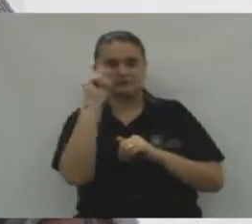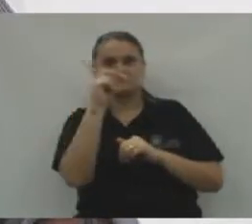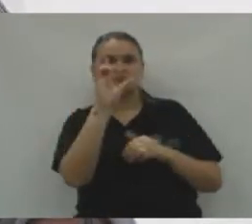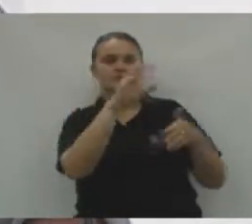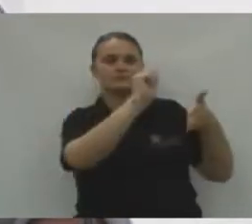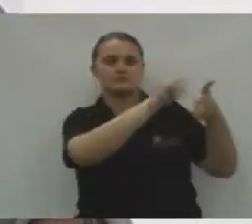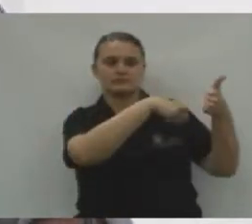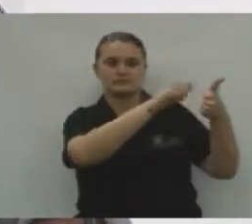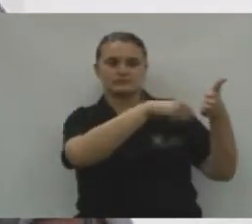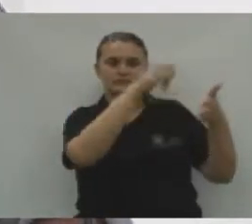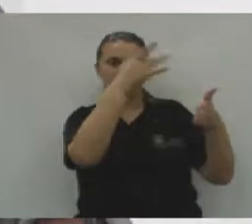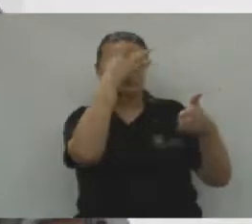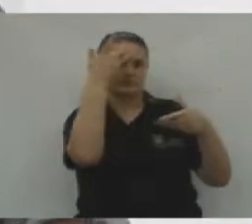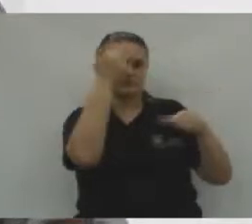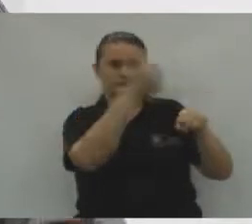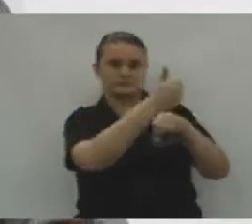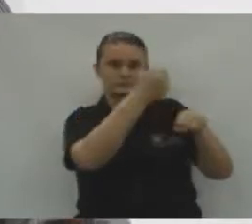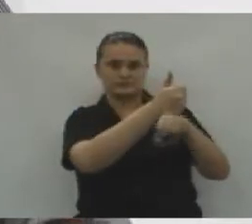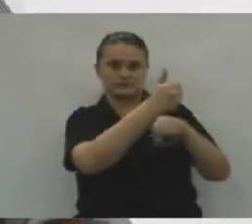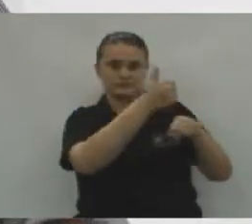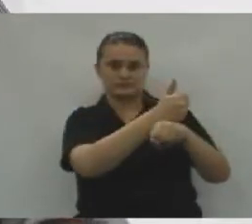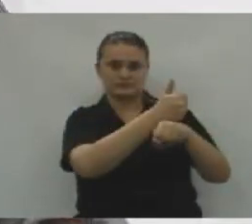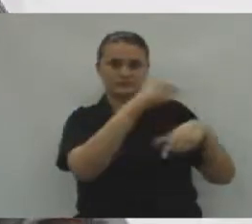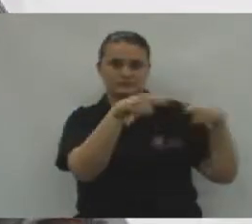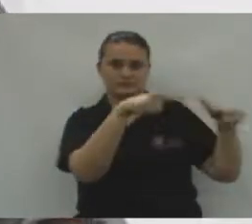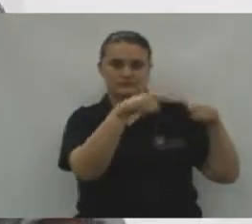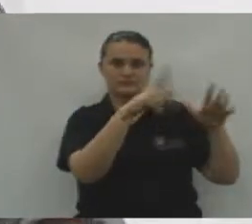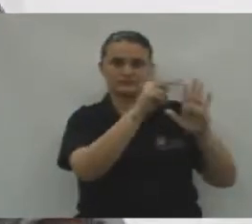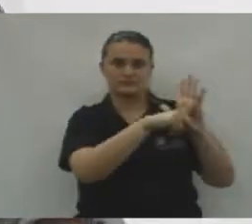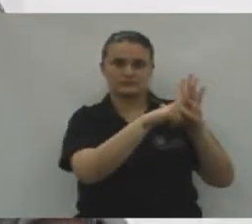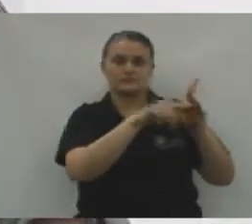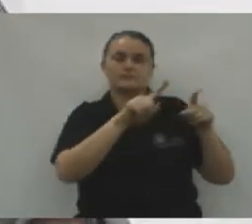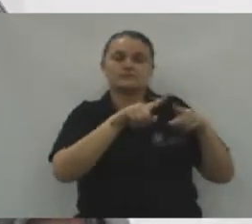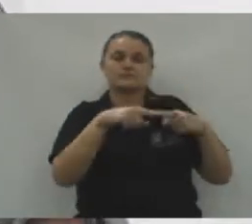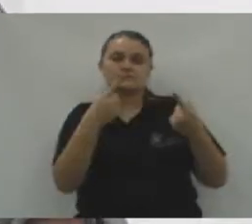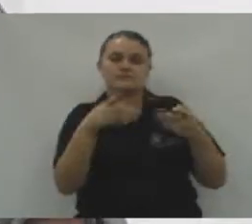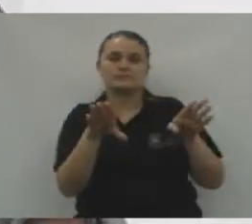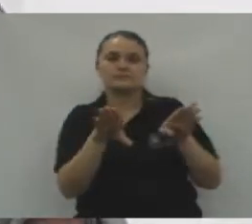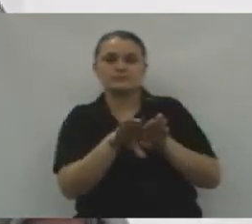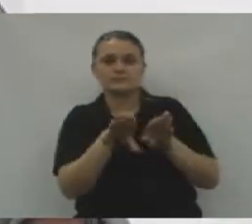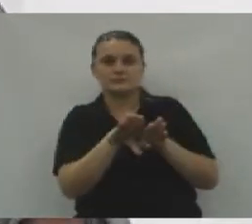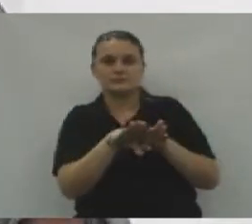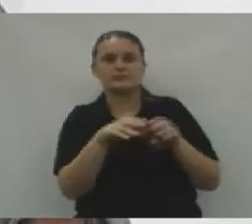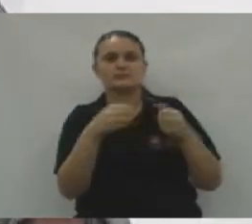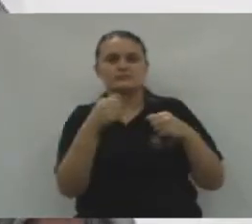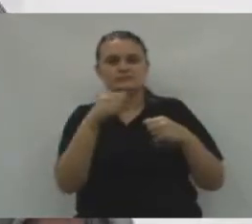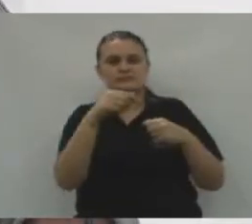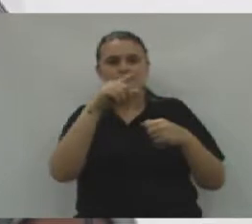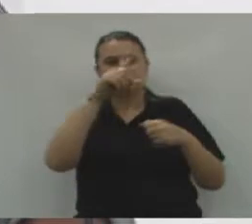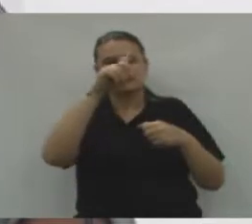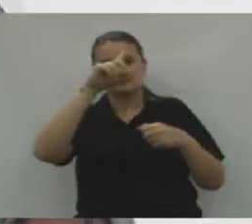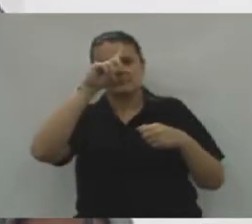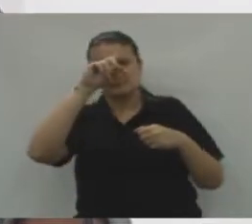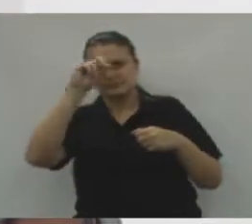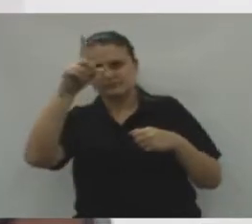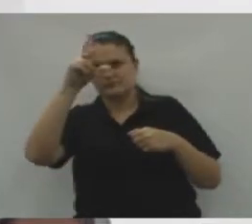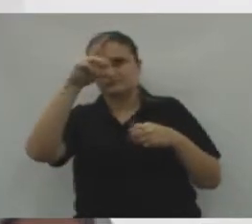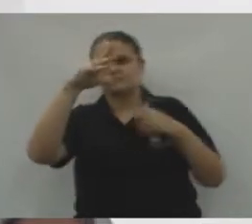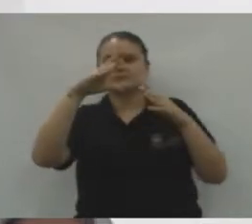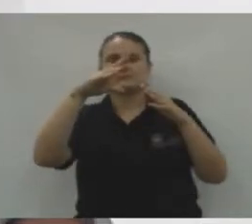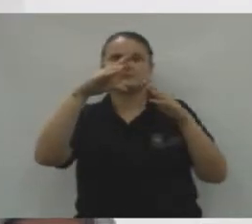da contratação da profissional para atender o projeto, mas também enviar ao Poder Executivo, atender a Secretaria